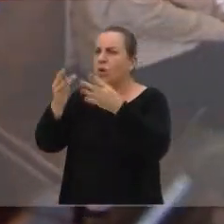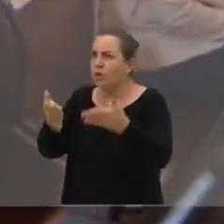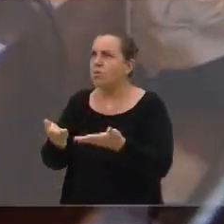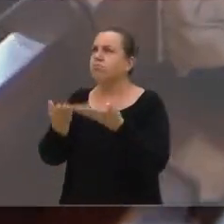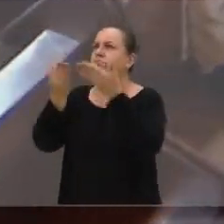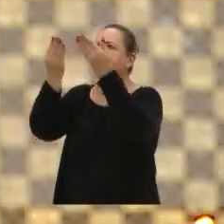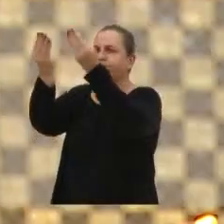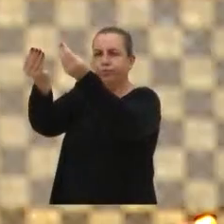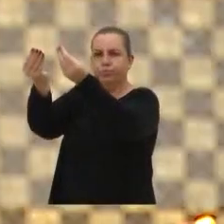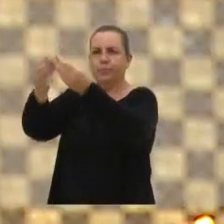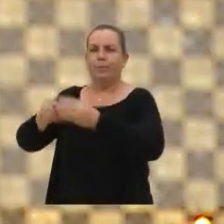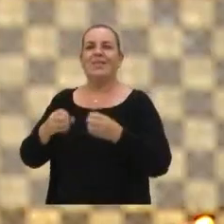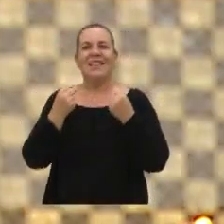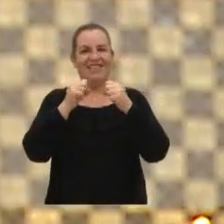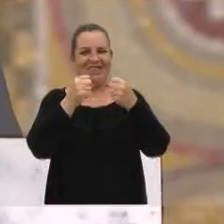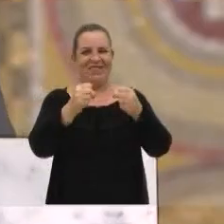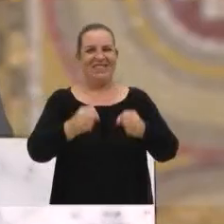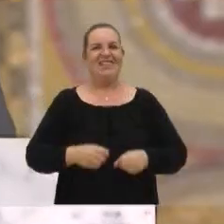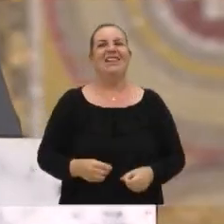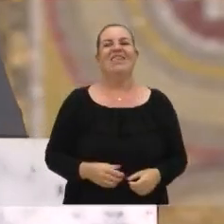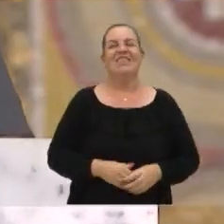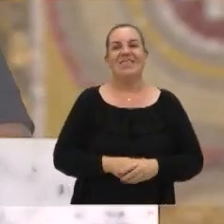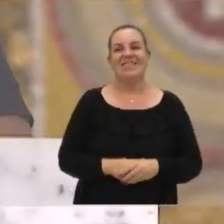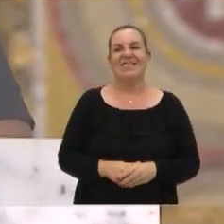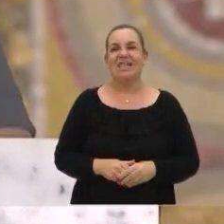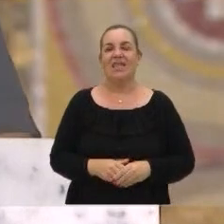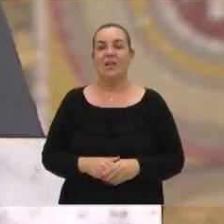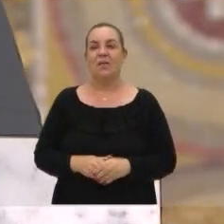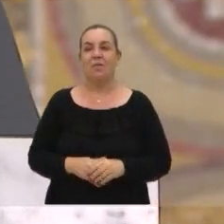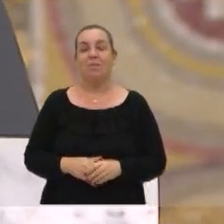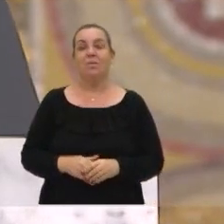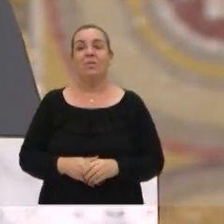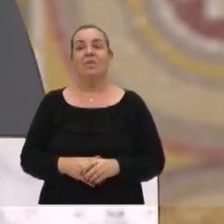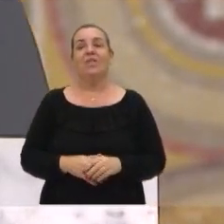e glória. Salmodiemos.